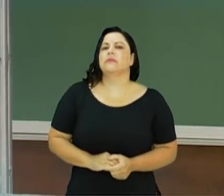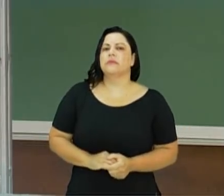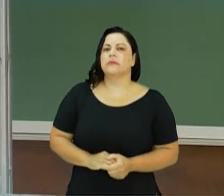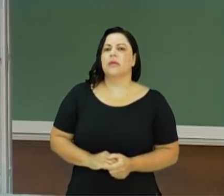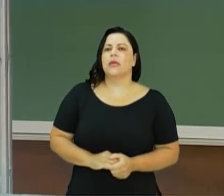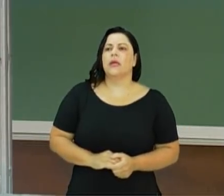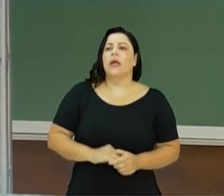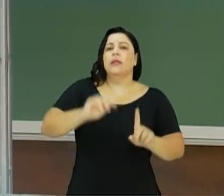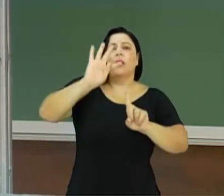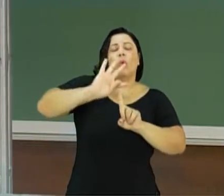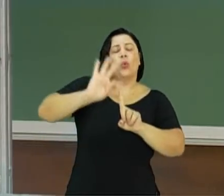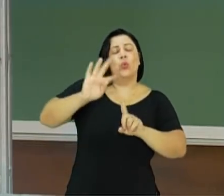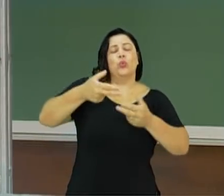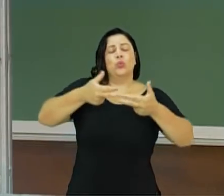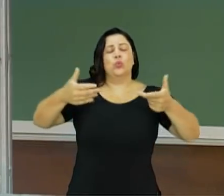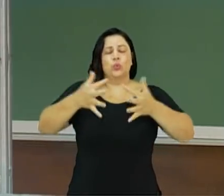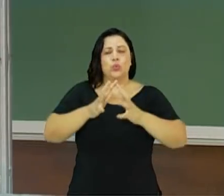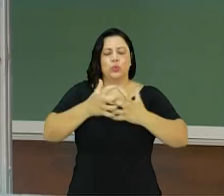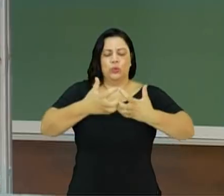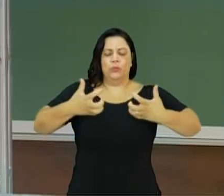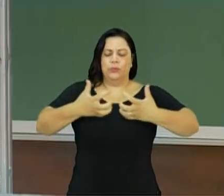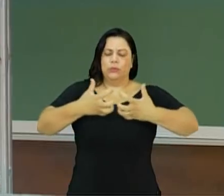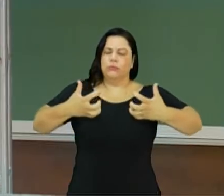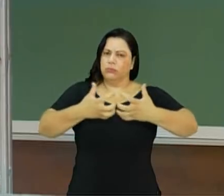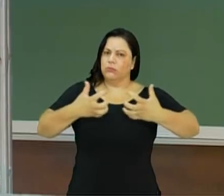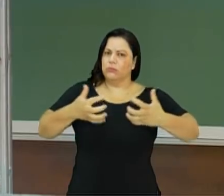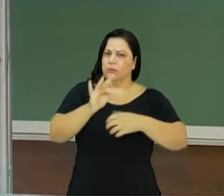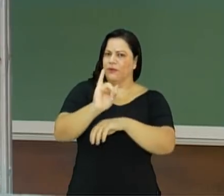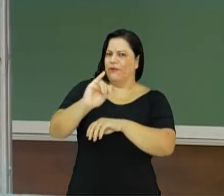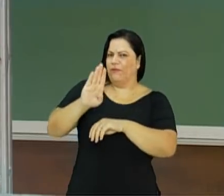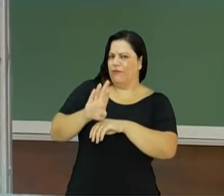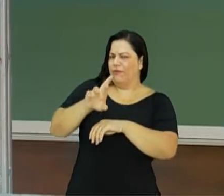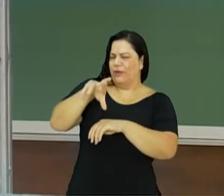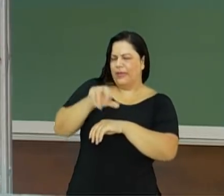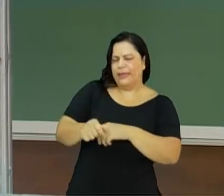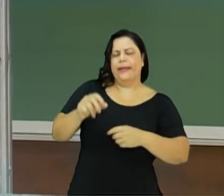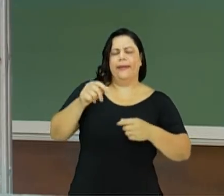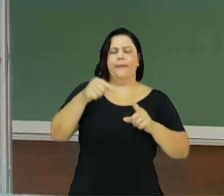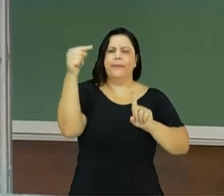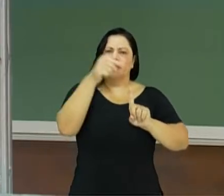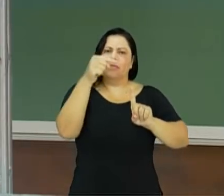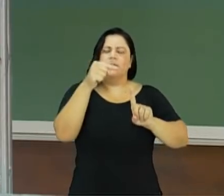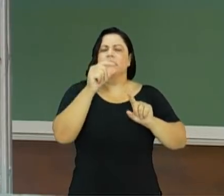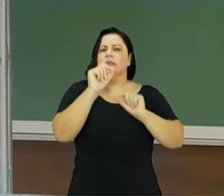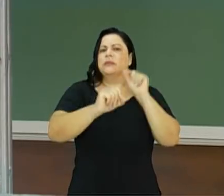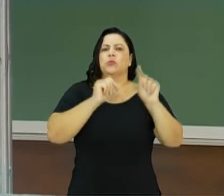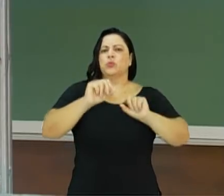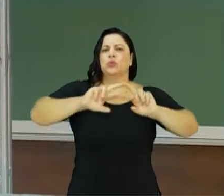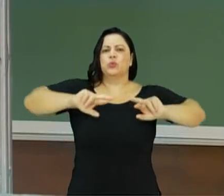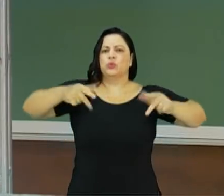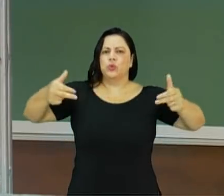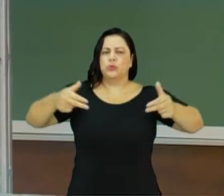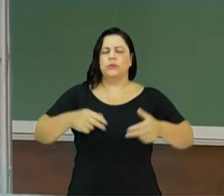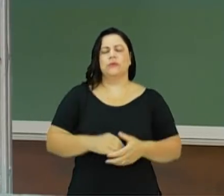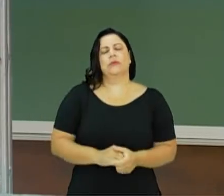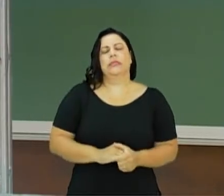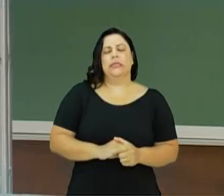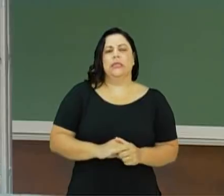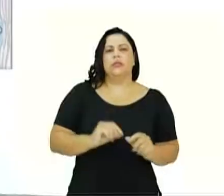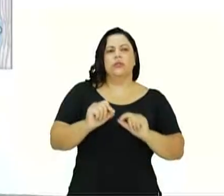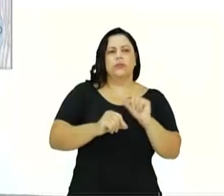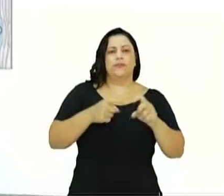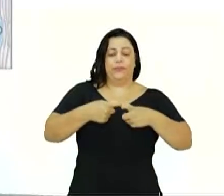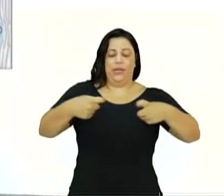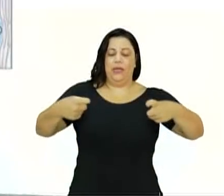de fibra que compõe a organização dessas fibras, tá? Então, são critérios que são usados para isso, né? Nós vamos ter a cartilagem